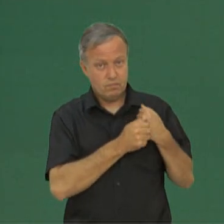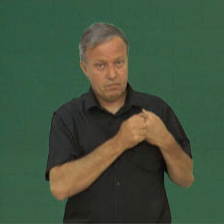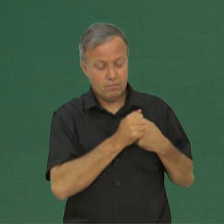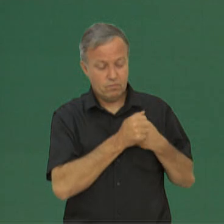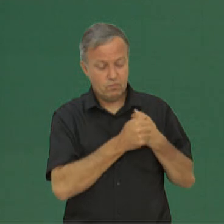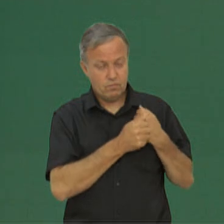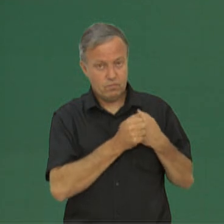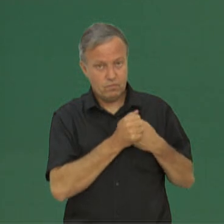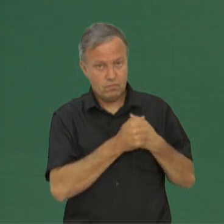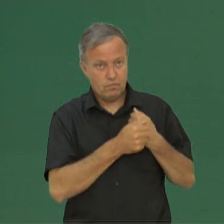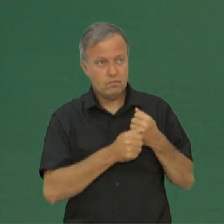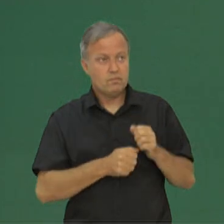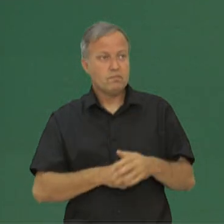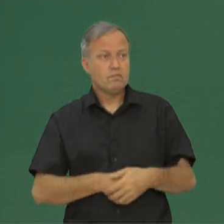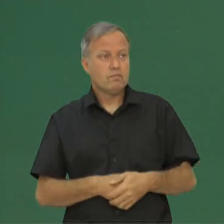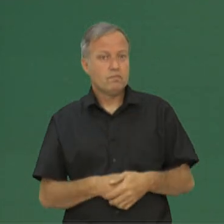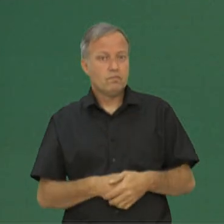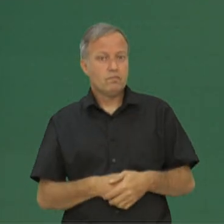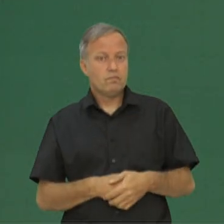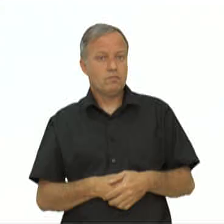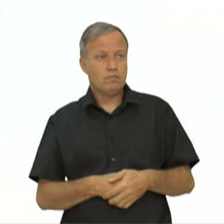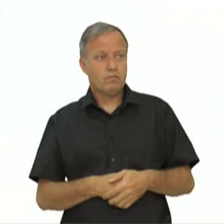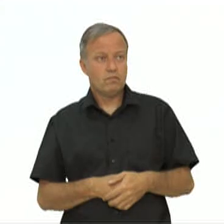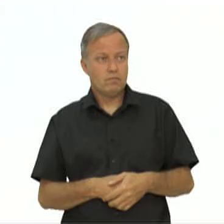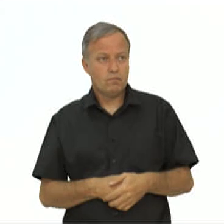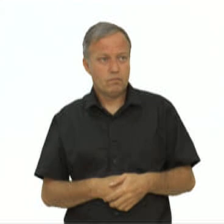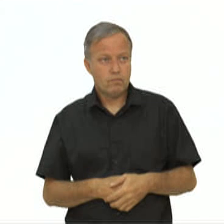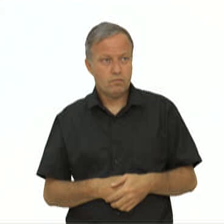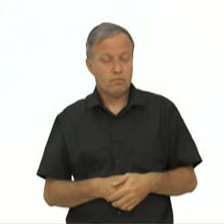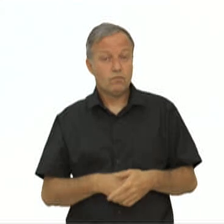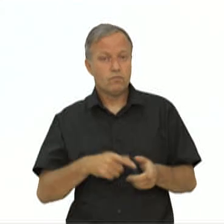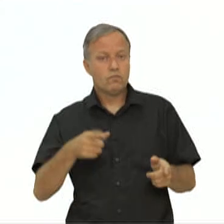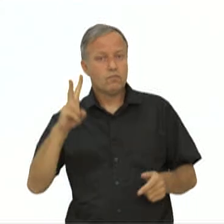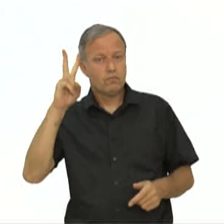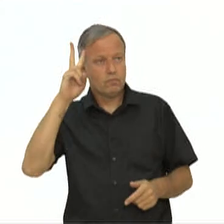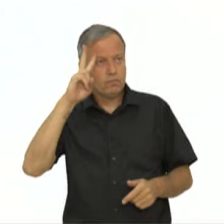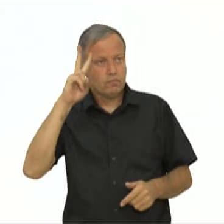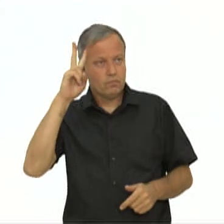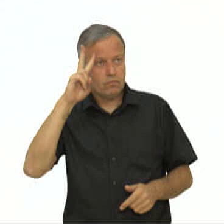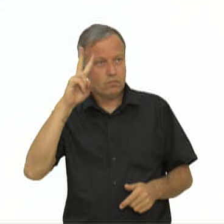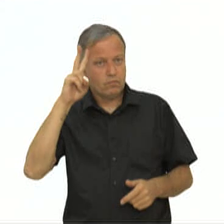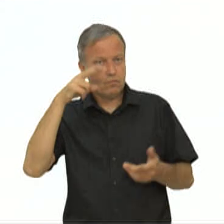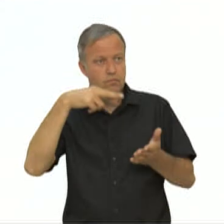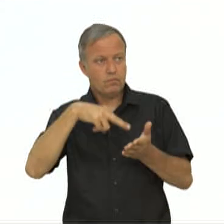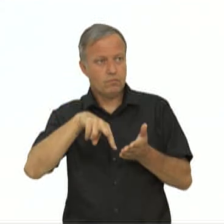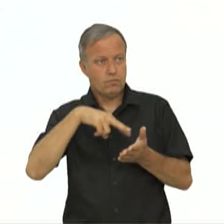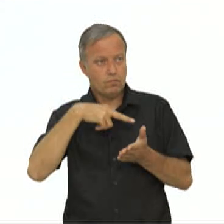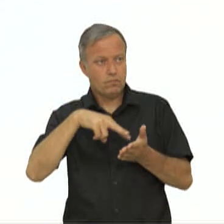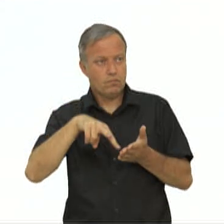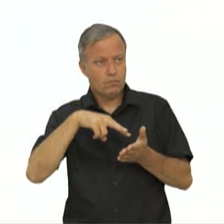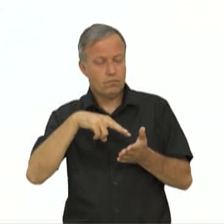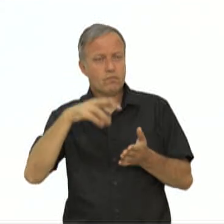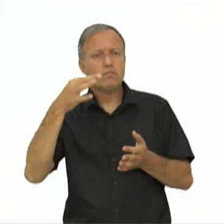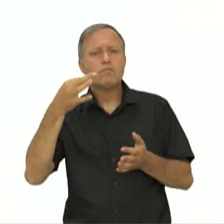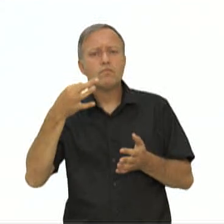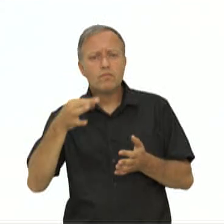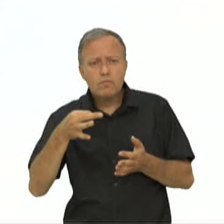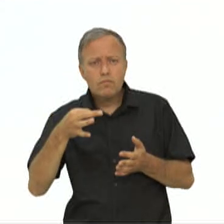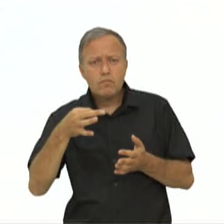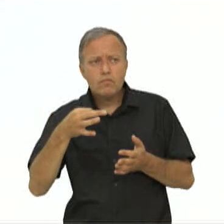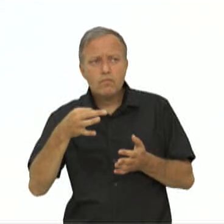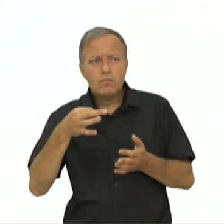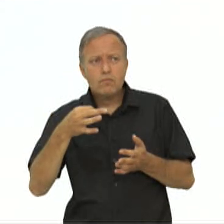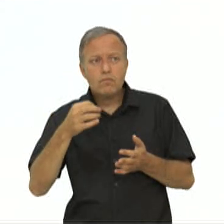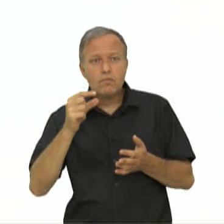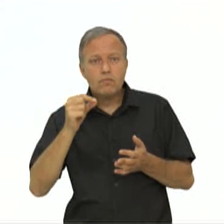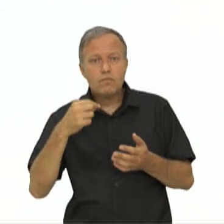para poder responder essa questão. Vamos lá, vou ler com vocês. De acordo com a história da dança, é correto afirmar